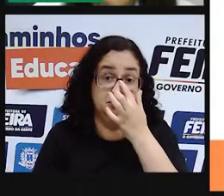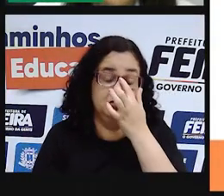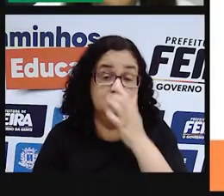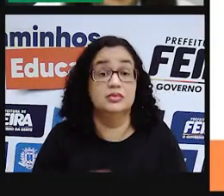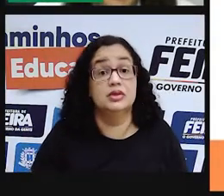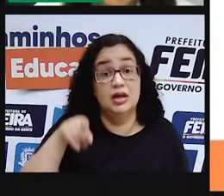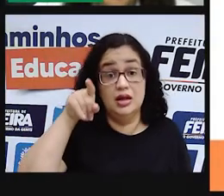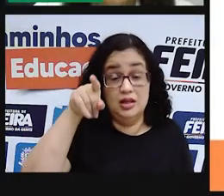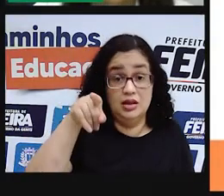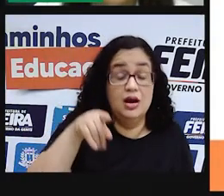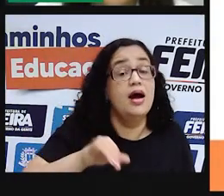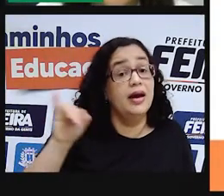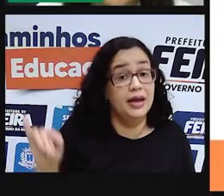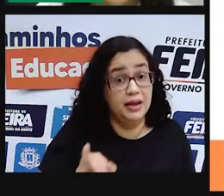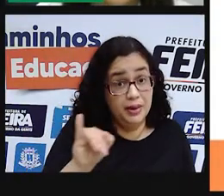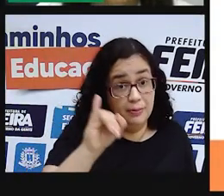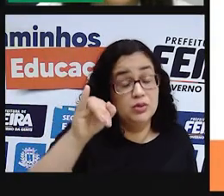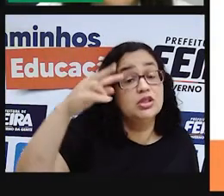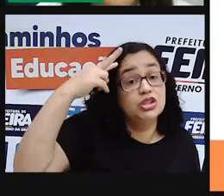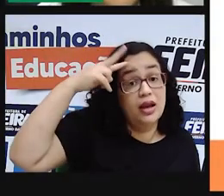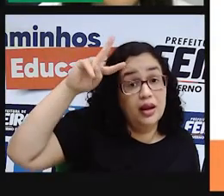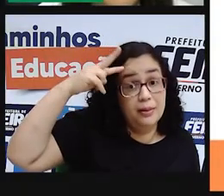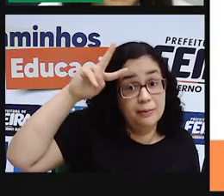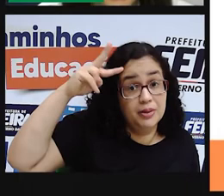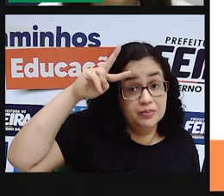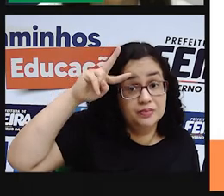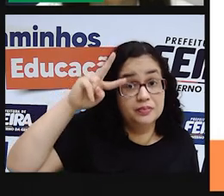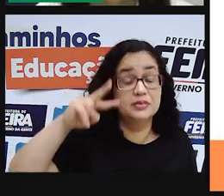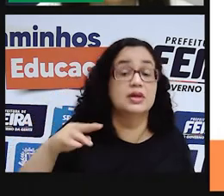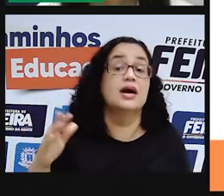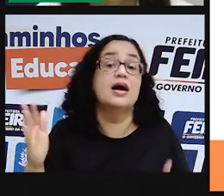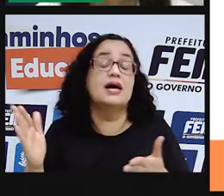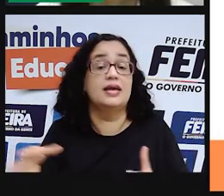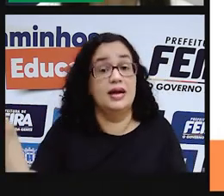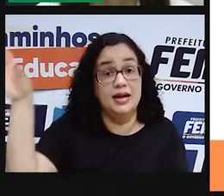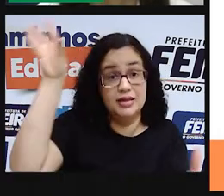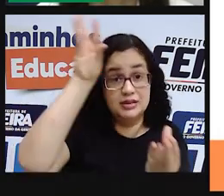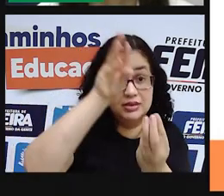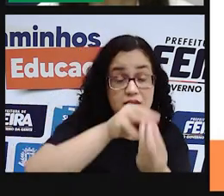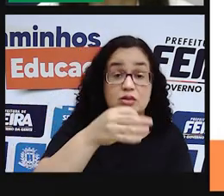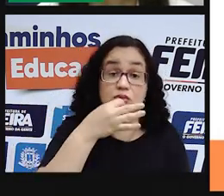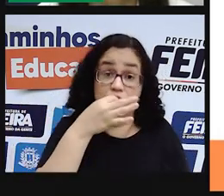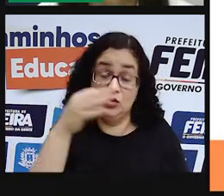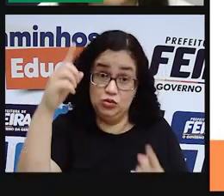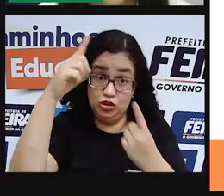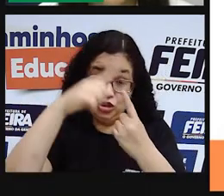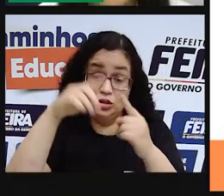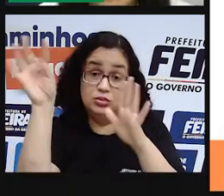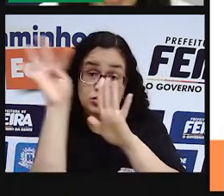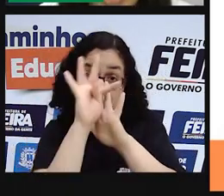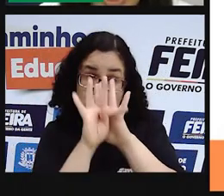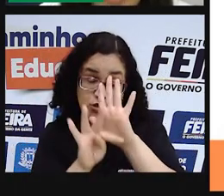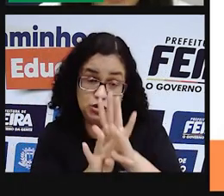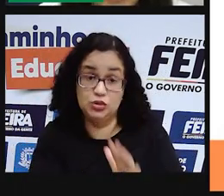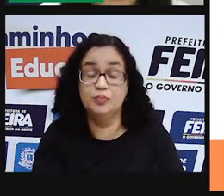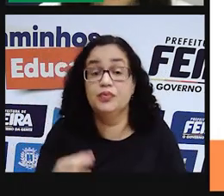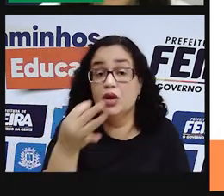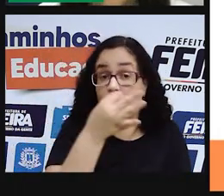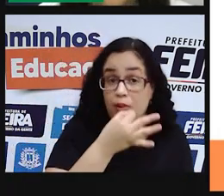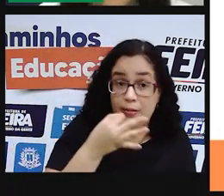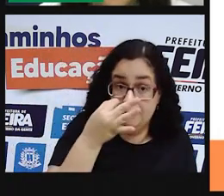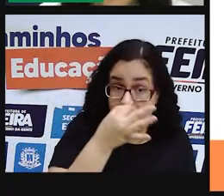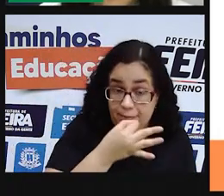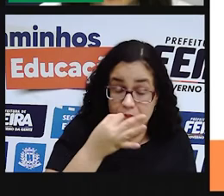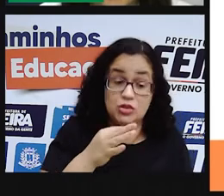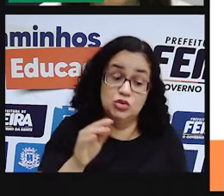Então, nesse caso, é importante a gente lembrar que a resenha é um gênero textual argumentativo da